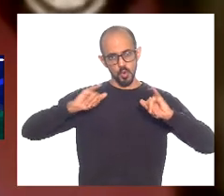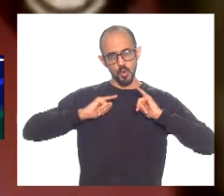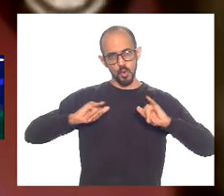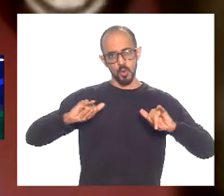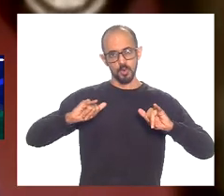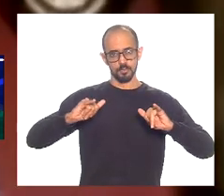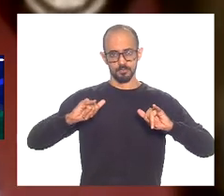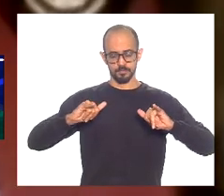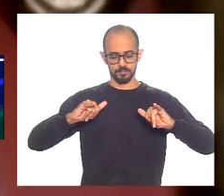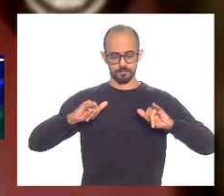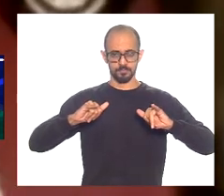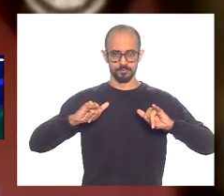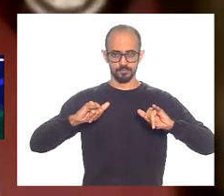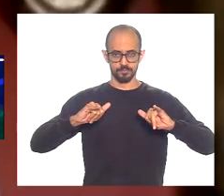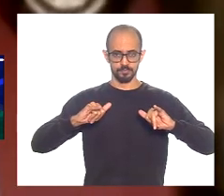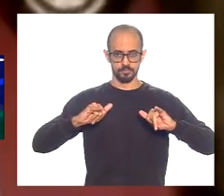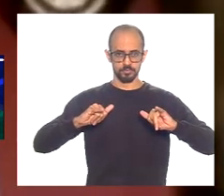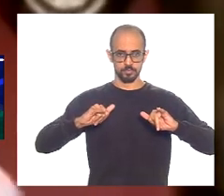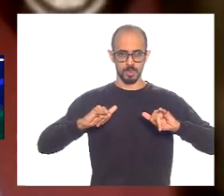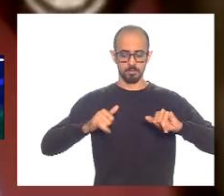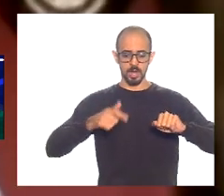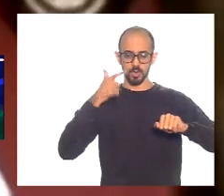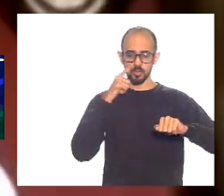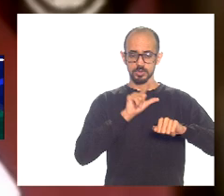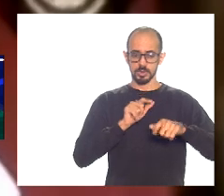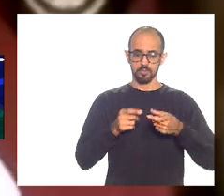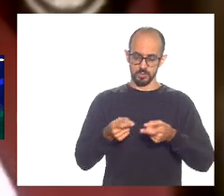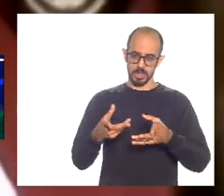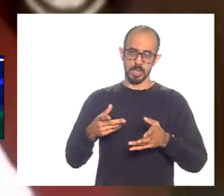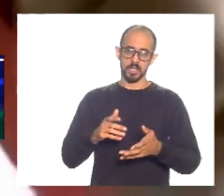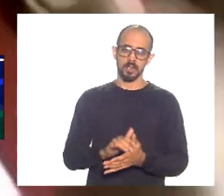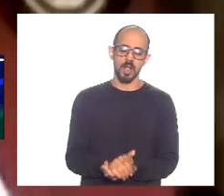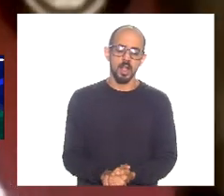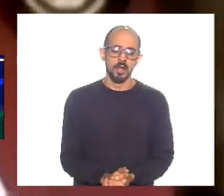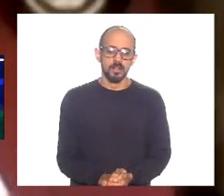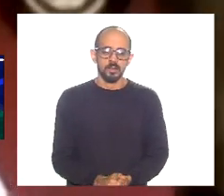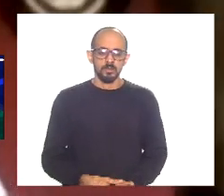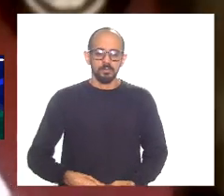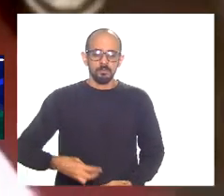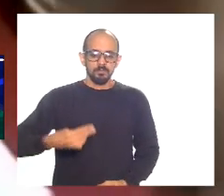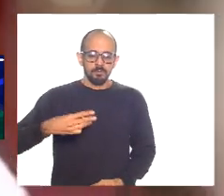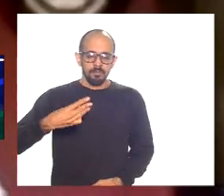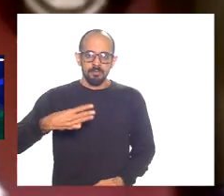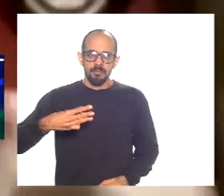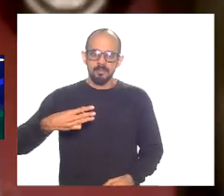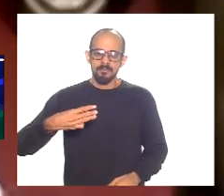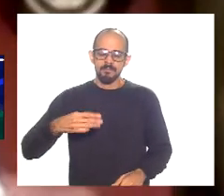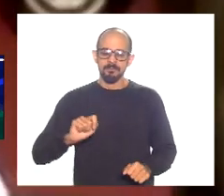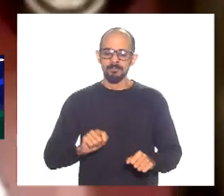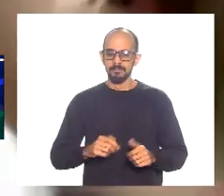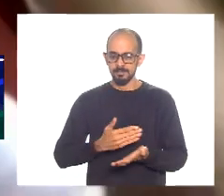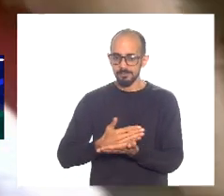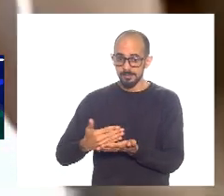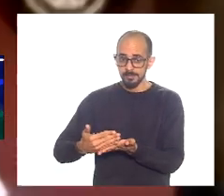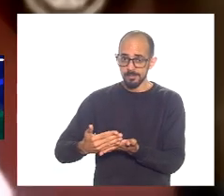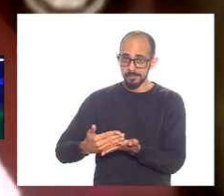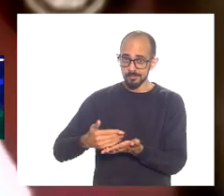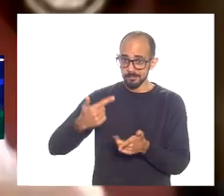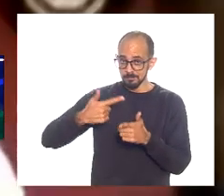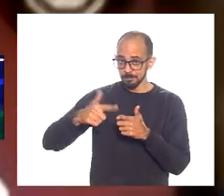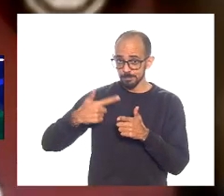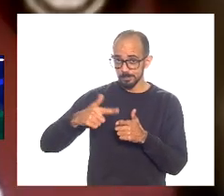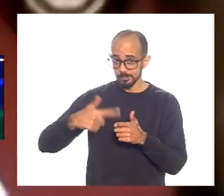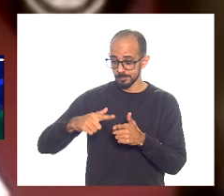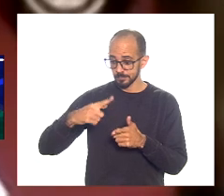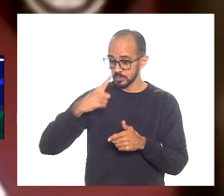grande, exatamente favorável à privatização. Terceiro, começa um processo de sucateamento